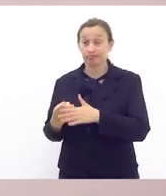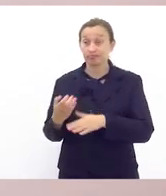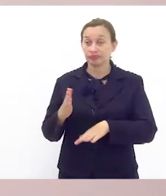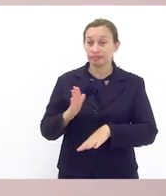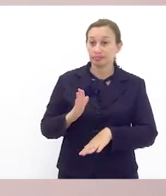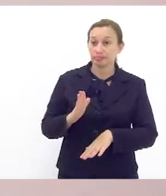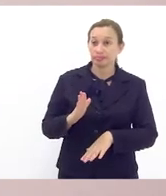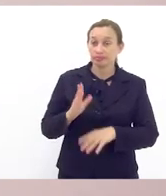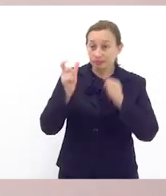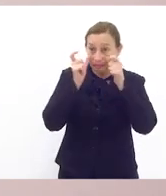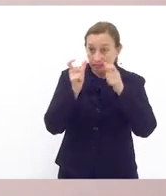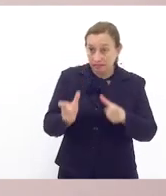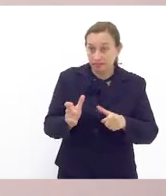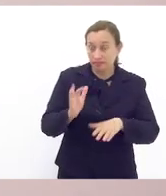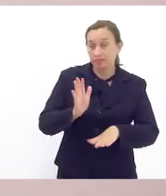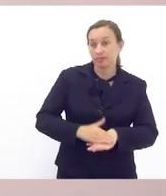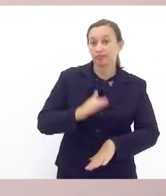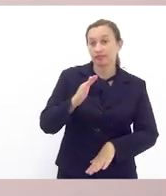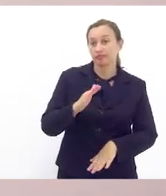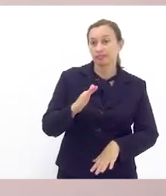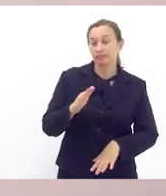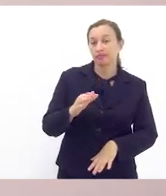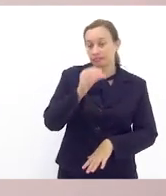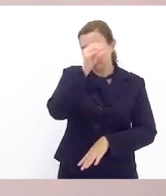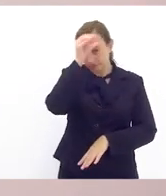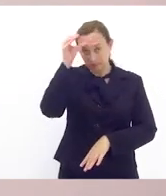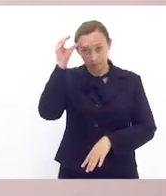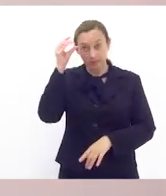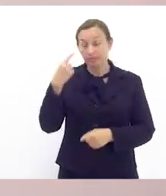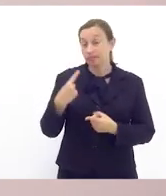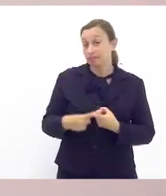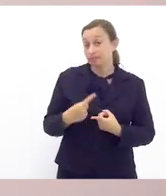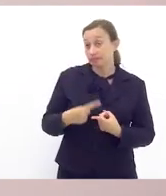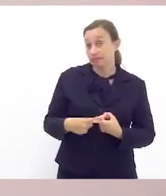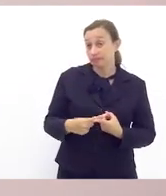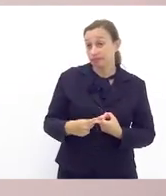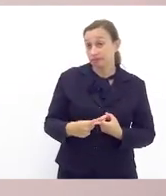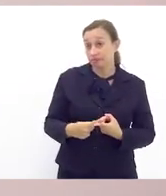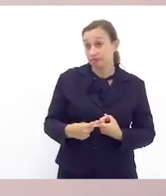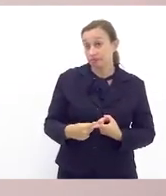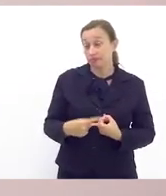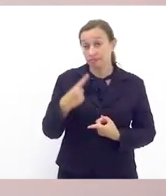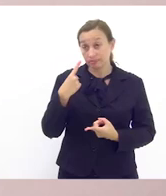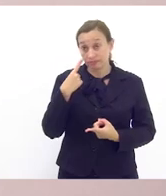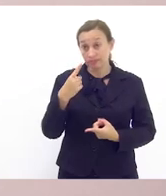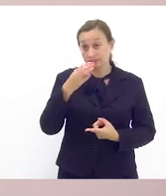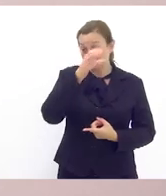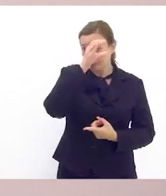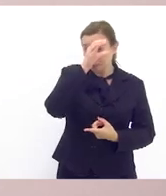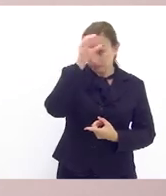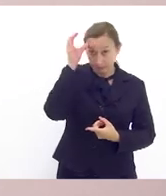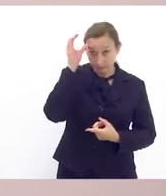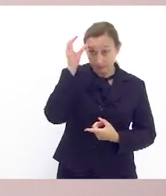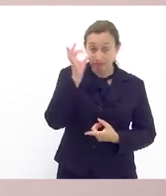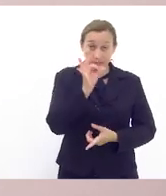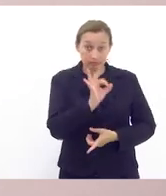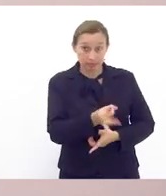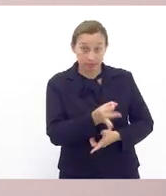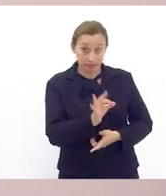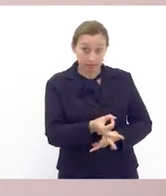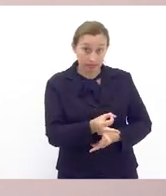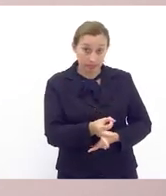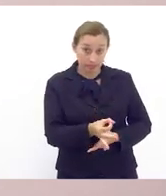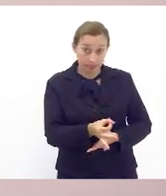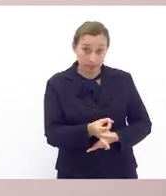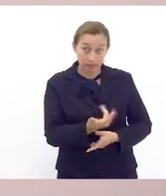um pouco de atenção a esses consumidores porque a gente lida com pessoas que às vezes certamente não às